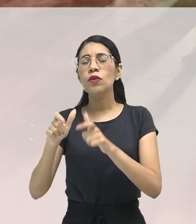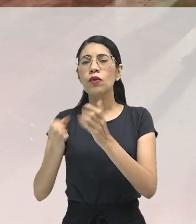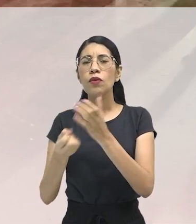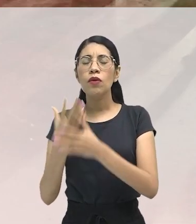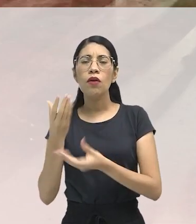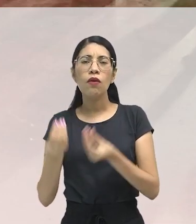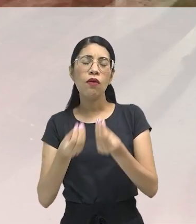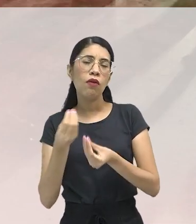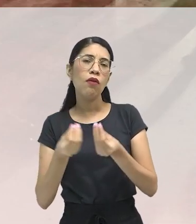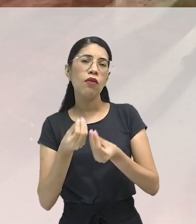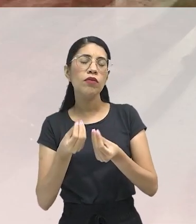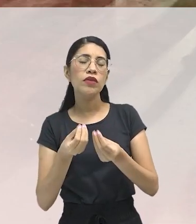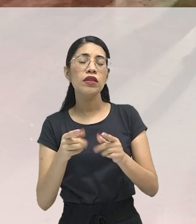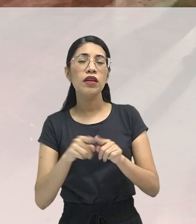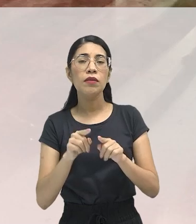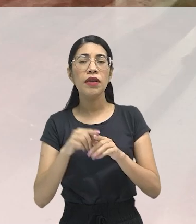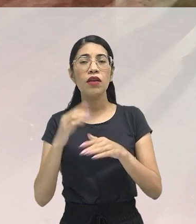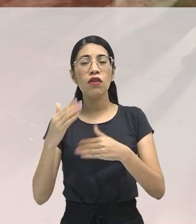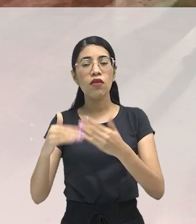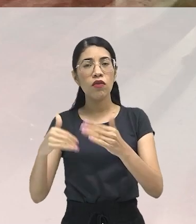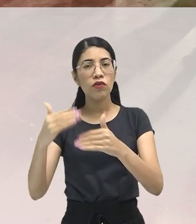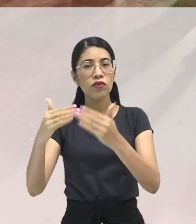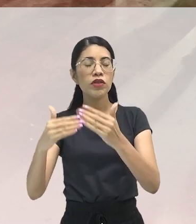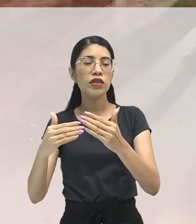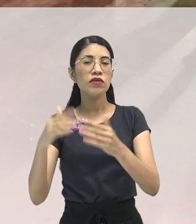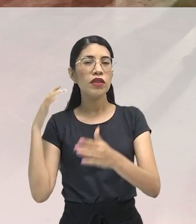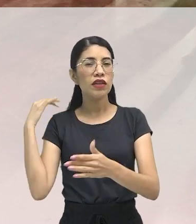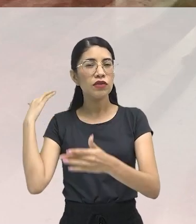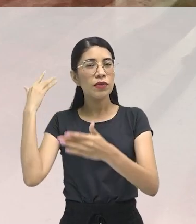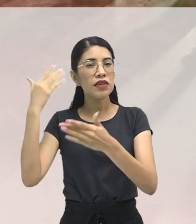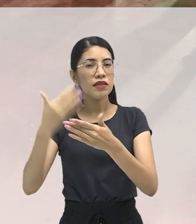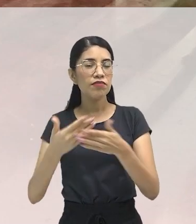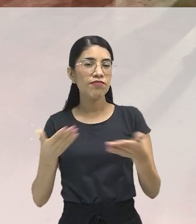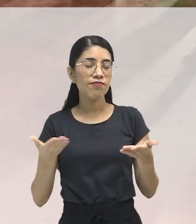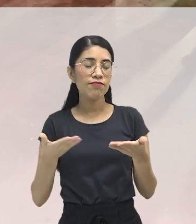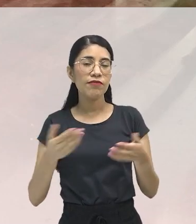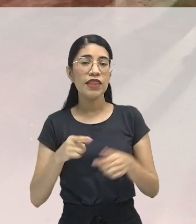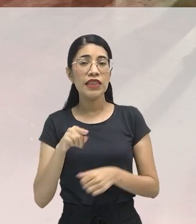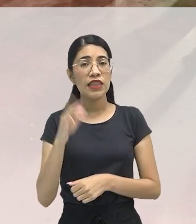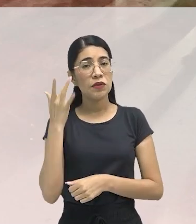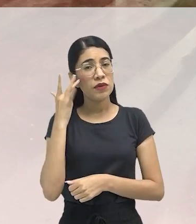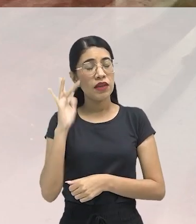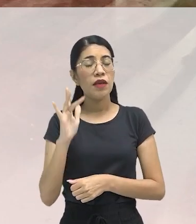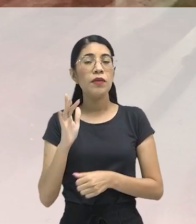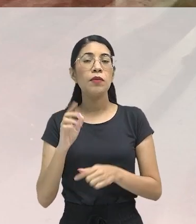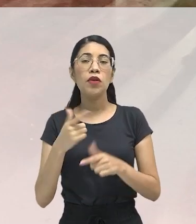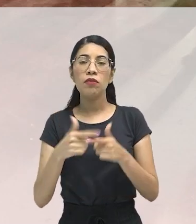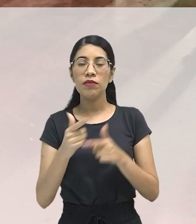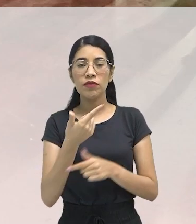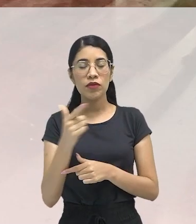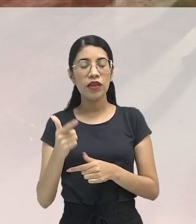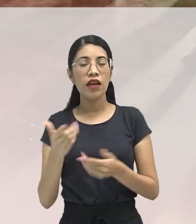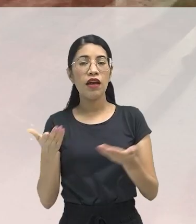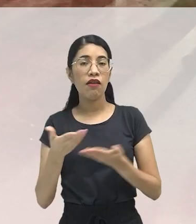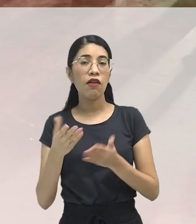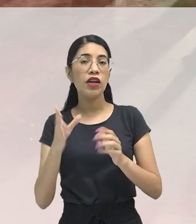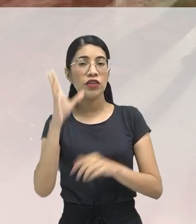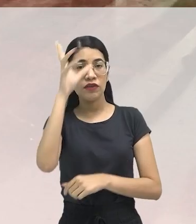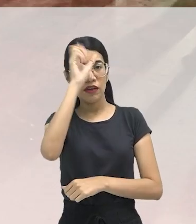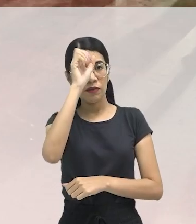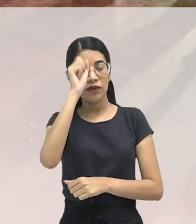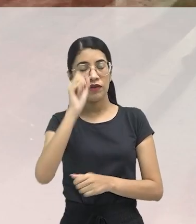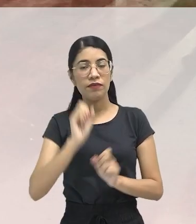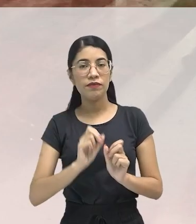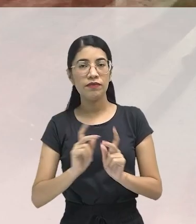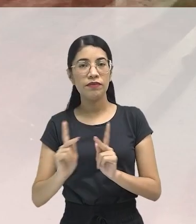surgiu? Como tem evoluído durante todo esse tempo? Se não sabe, não tem problema, porque nós aprenderemos